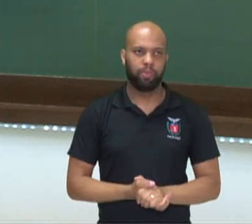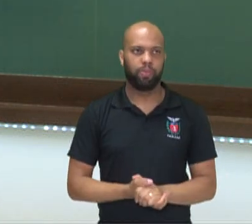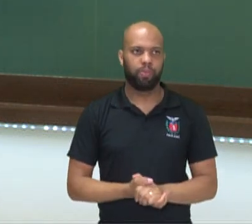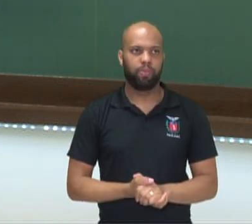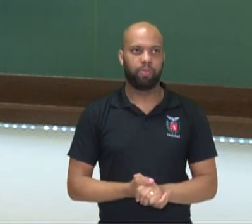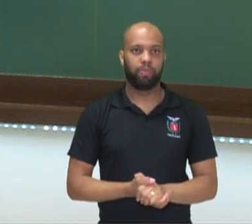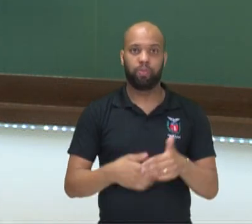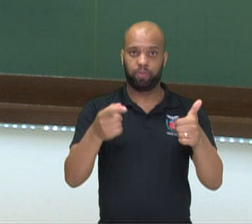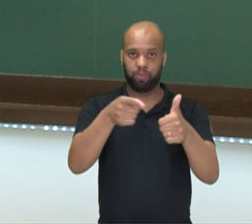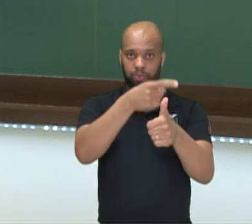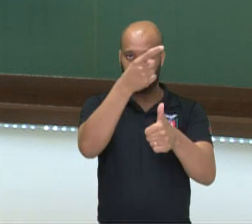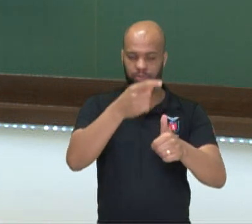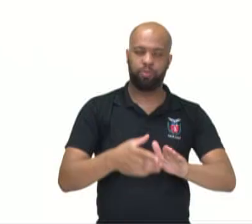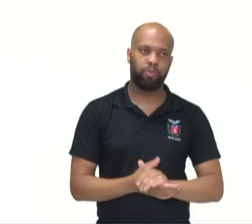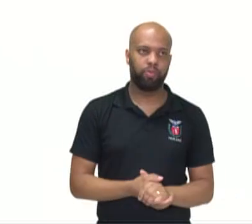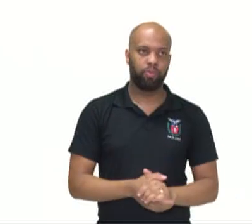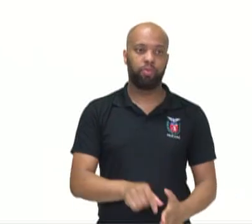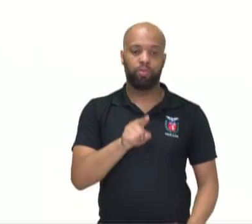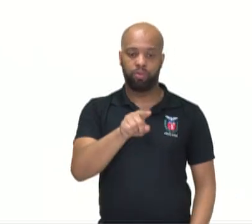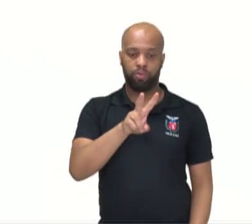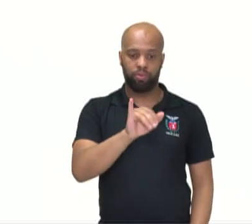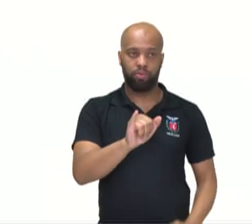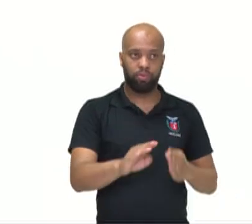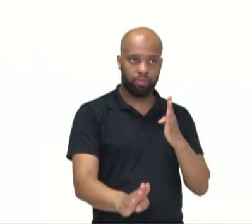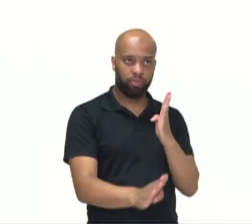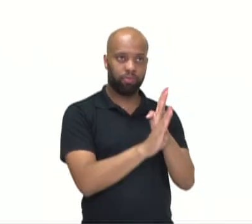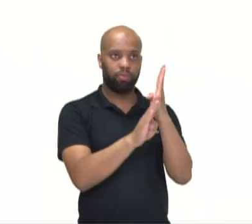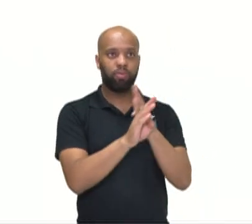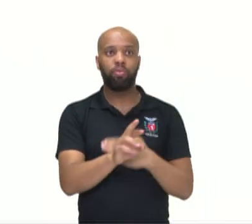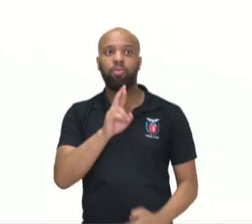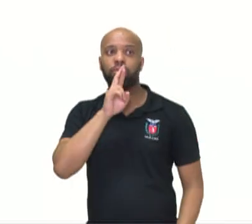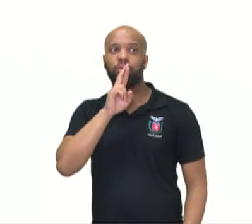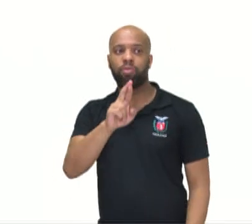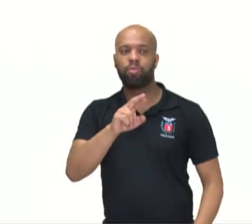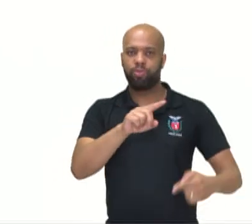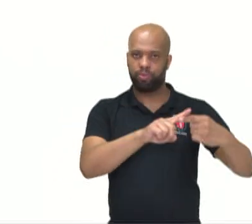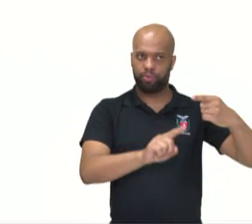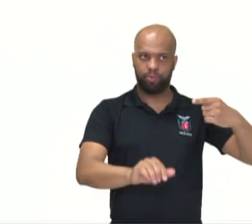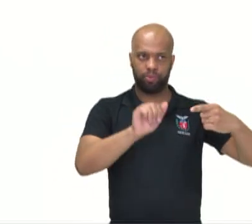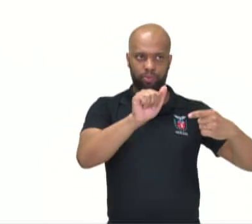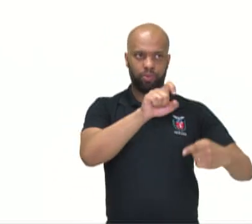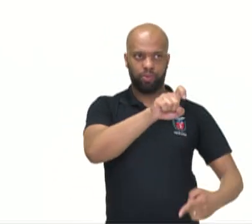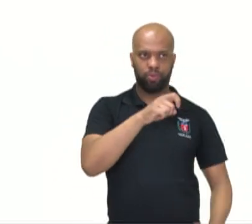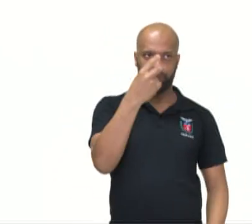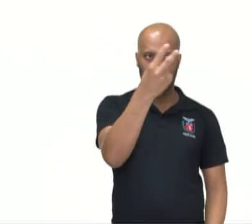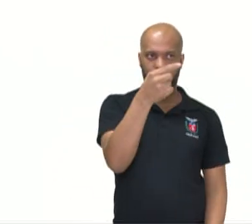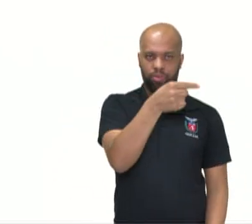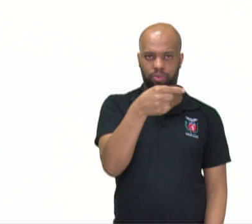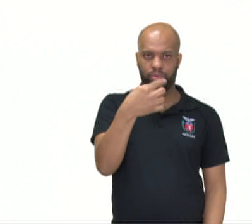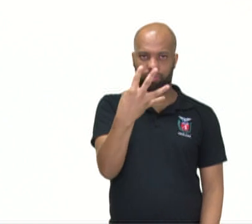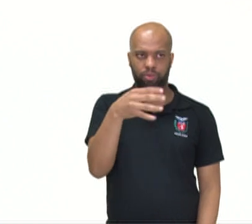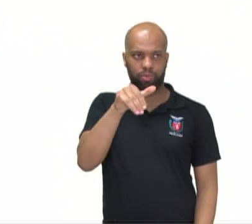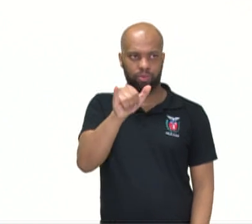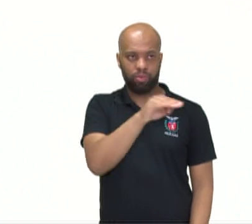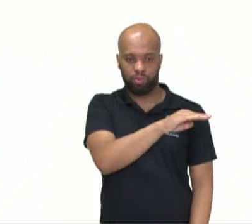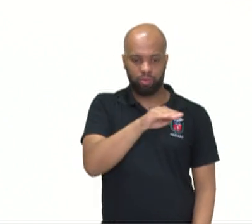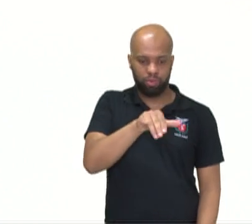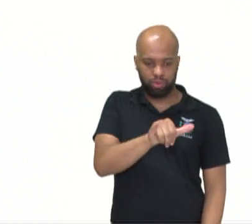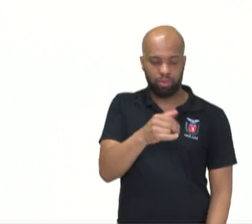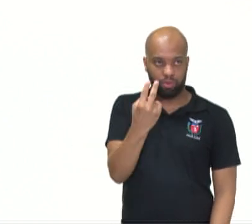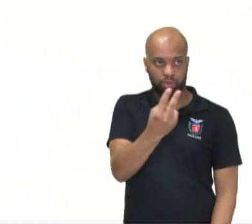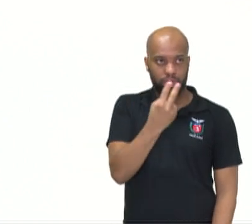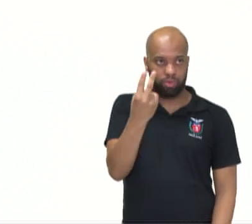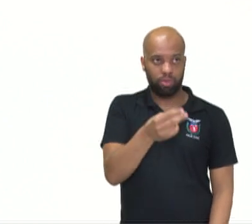O primeiro exercício é assim, ó. Determine o valor numérico das expressões abaixo. Letra A, x ao quadrado menos 4y sobre y ao